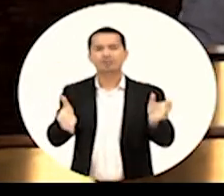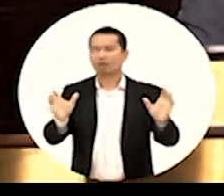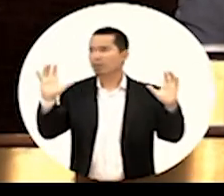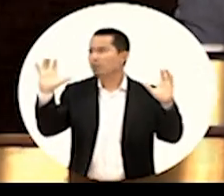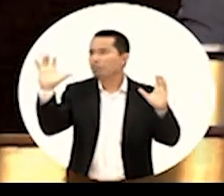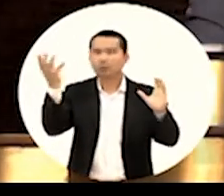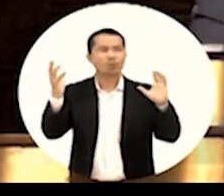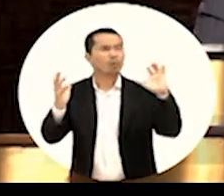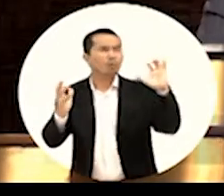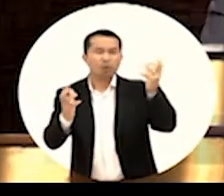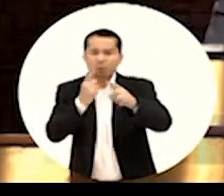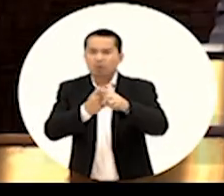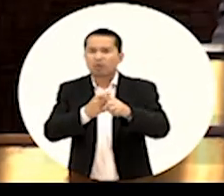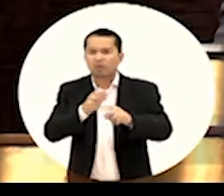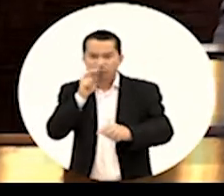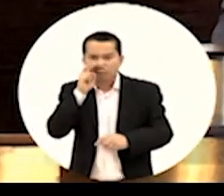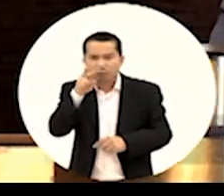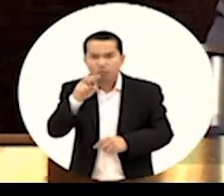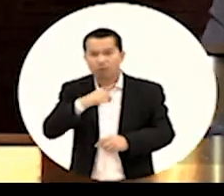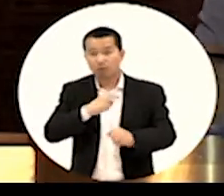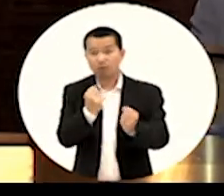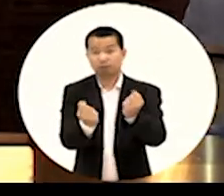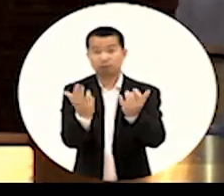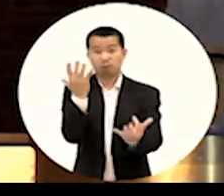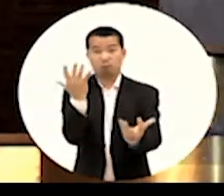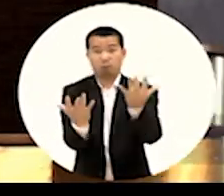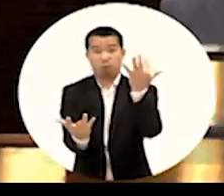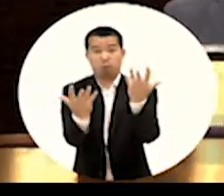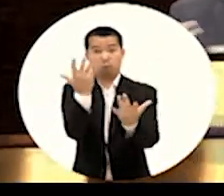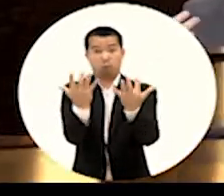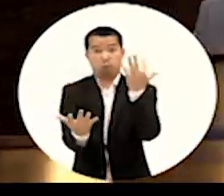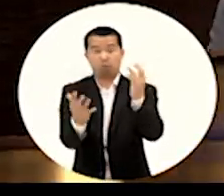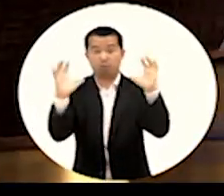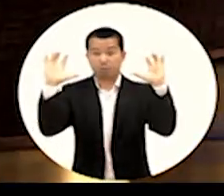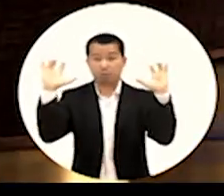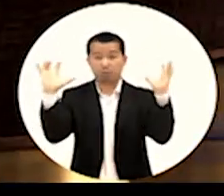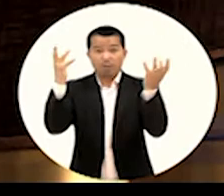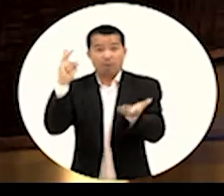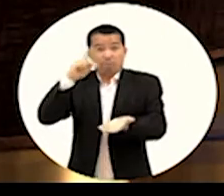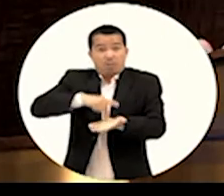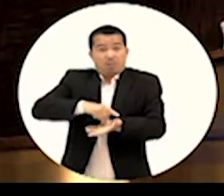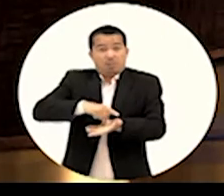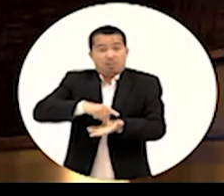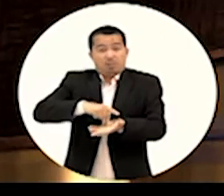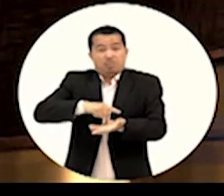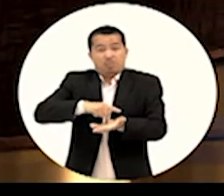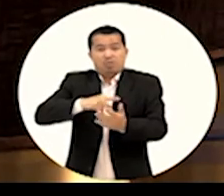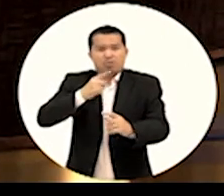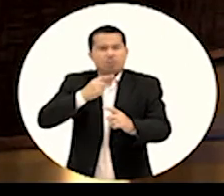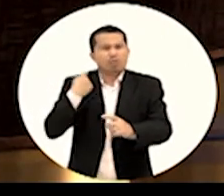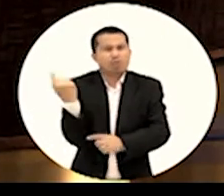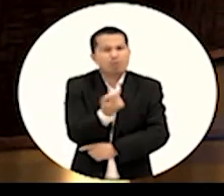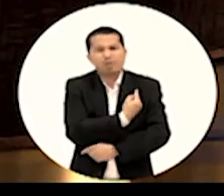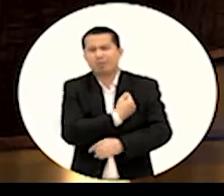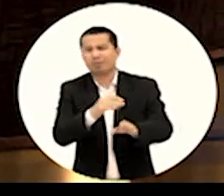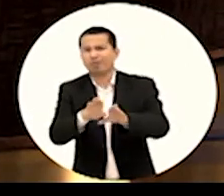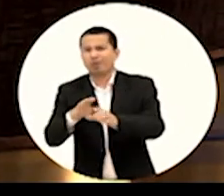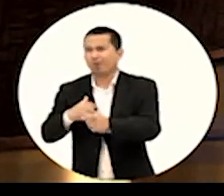que estão ocorrendo concretas, as lutas que nós